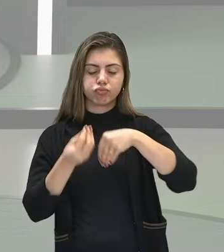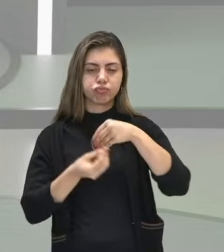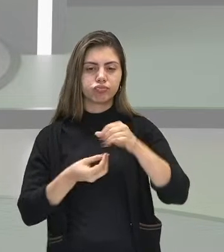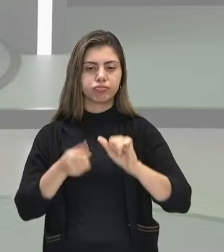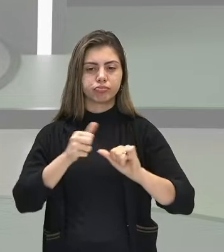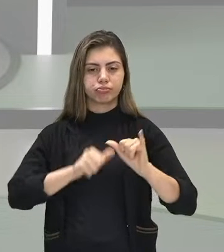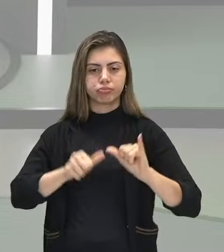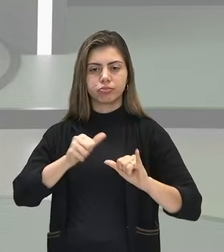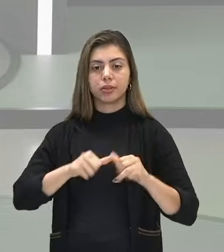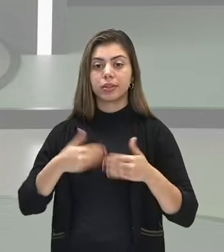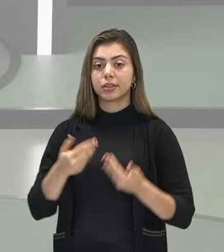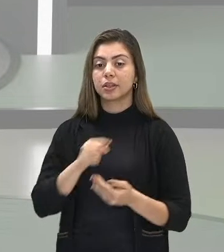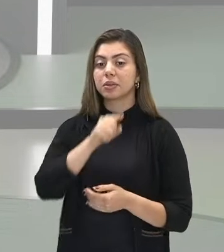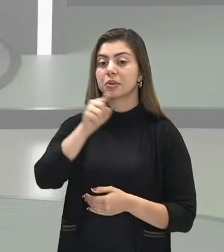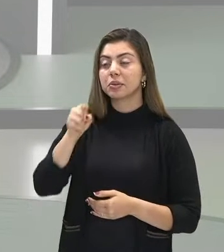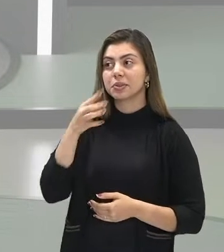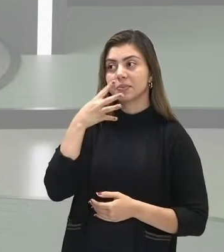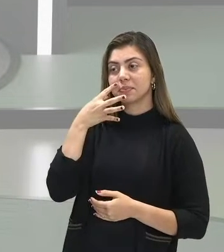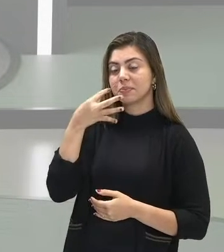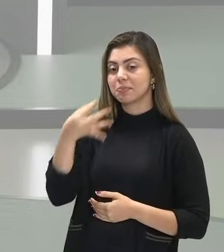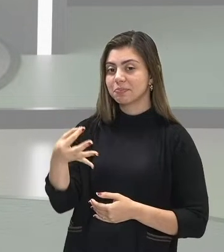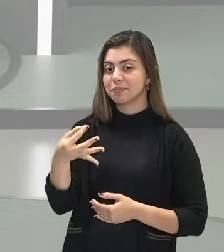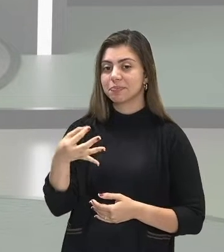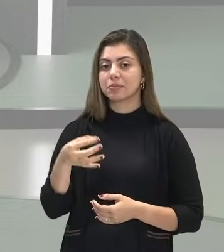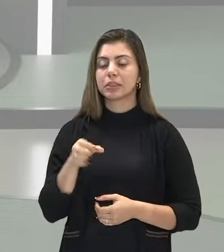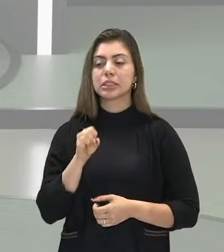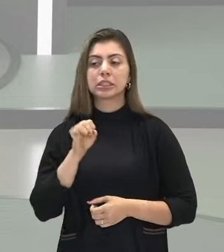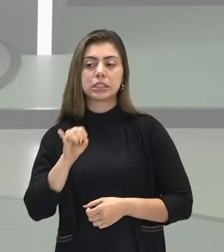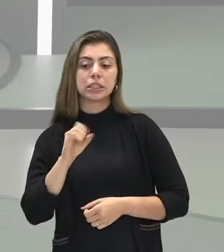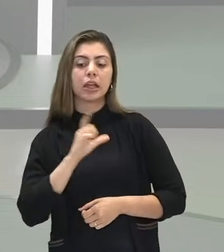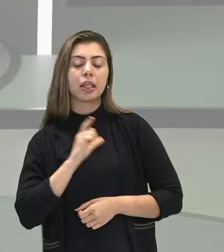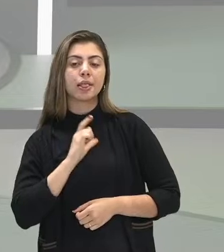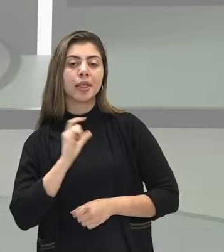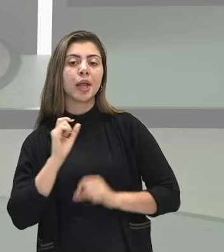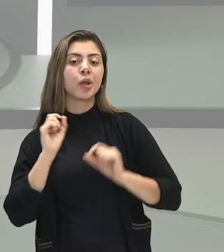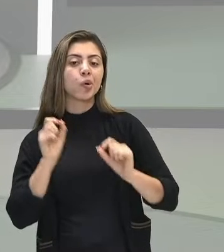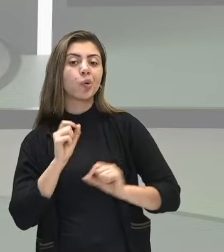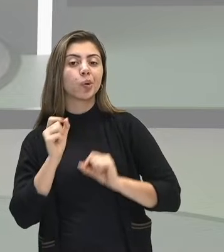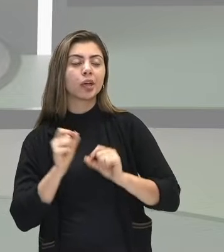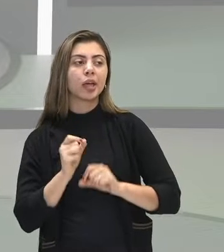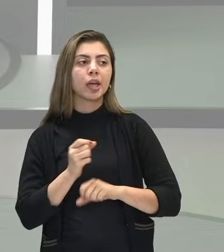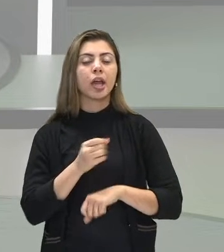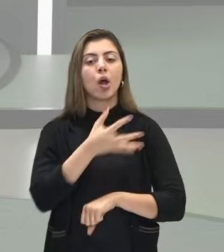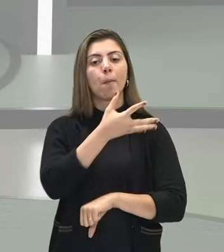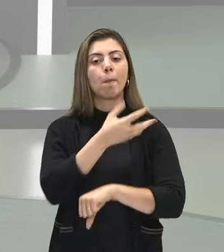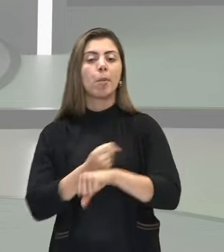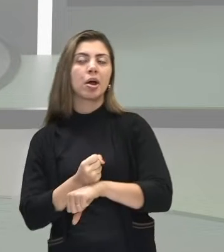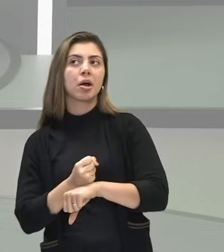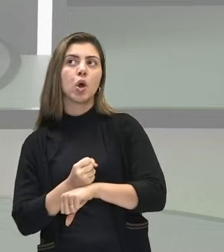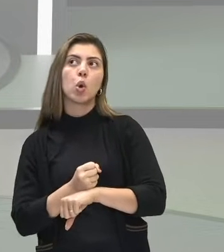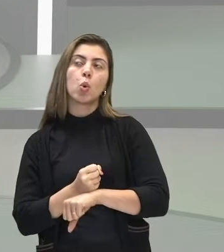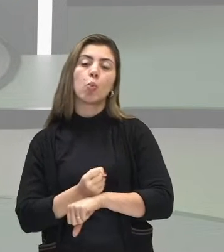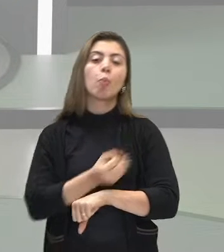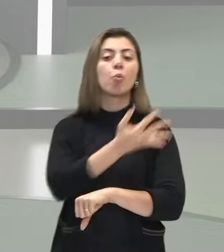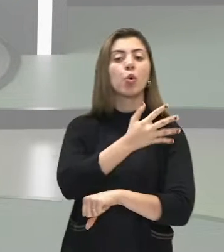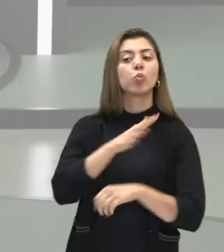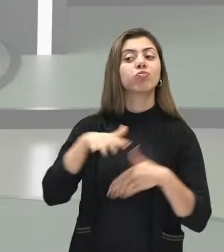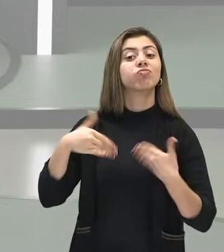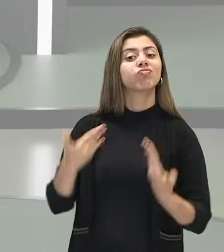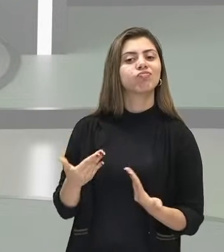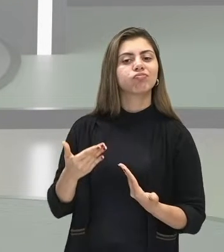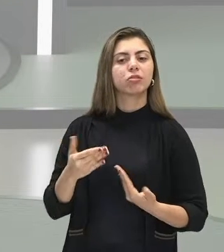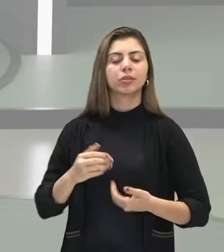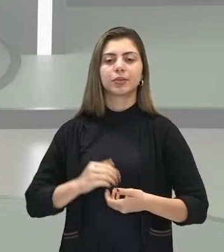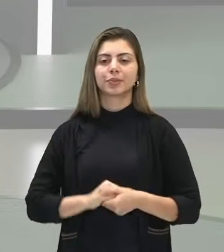eu quero que vocês observem se está ocorrendo perda ou ganho de